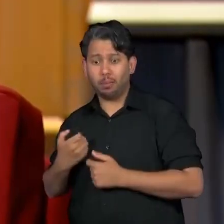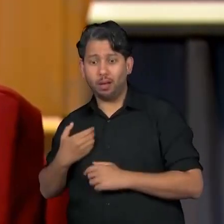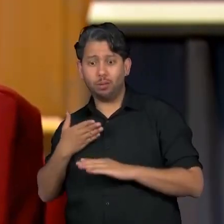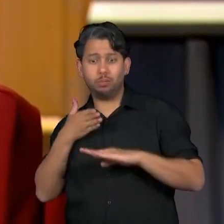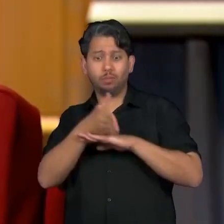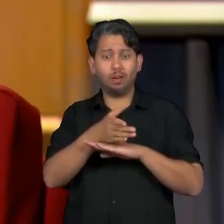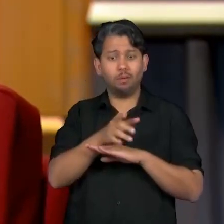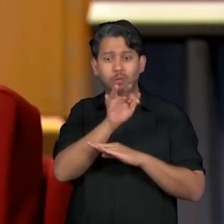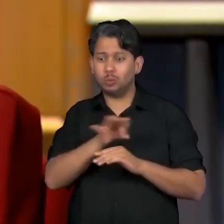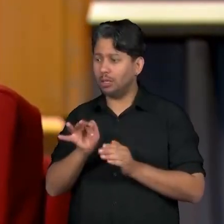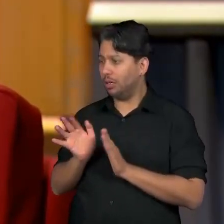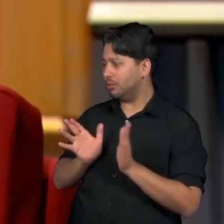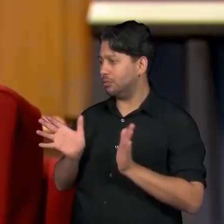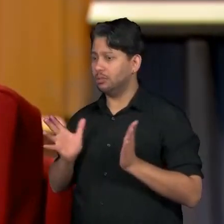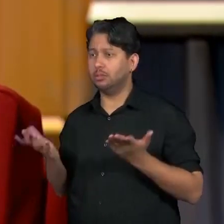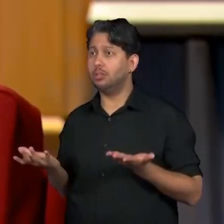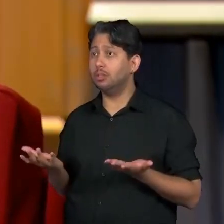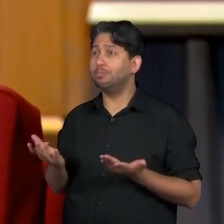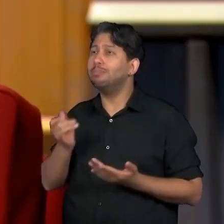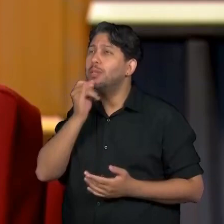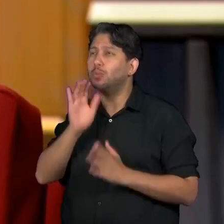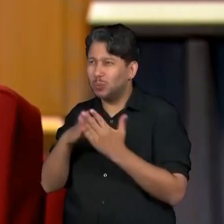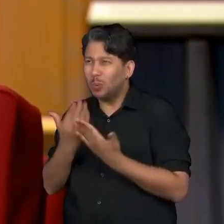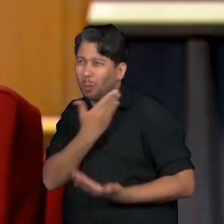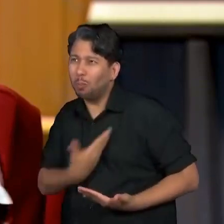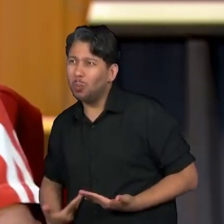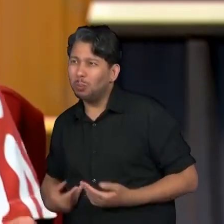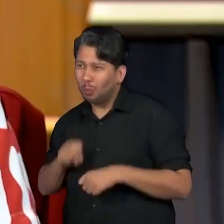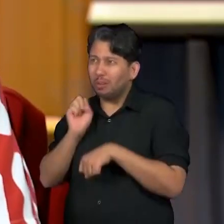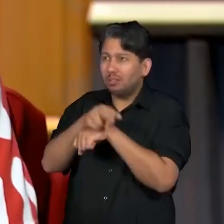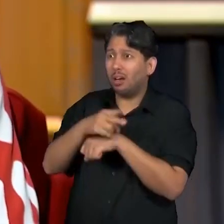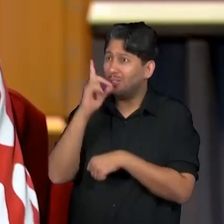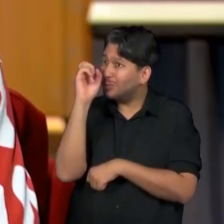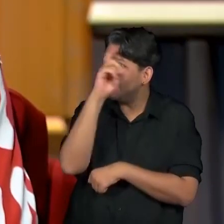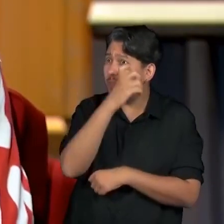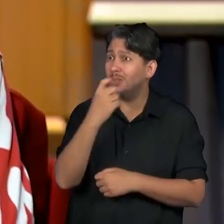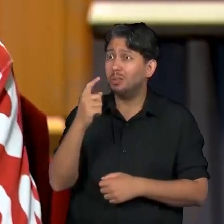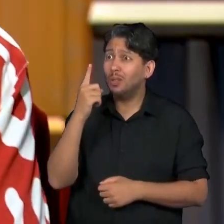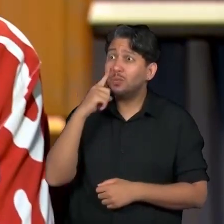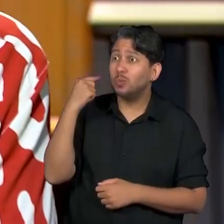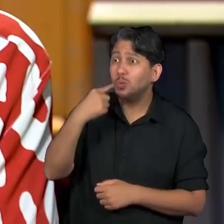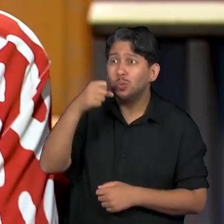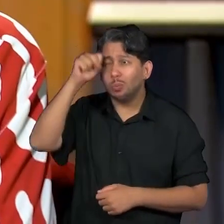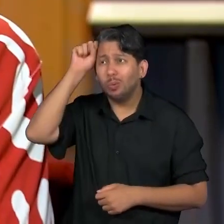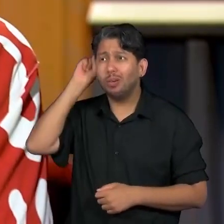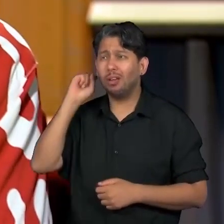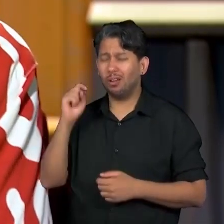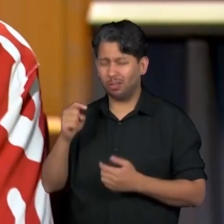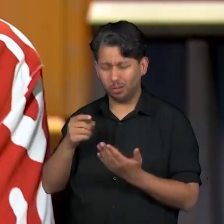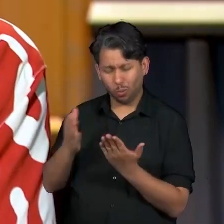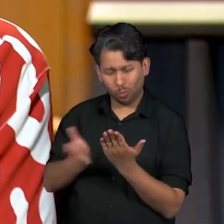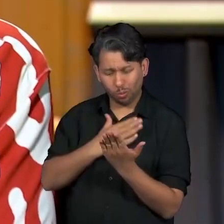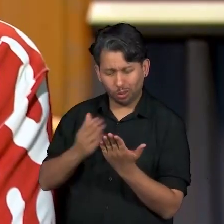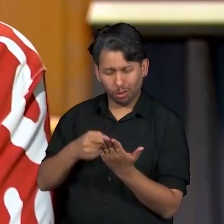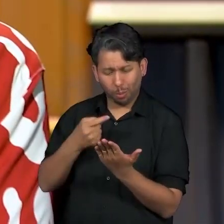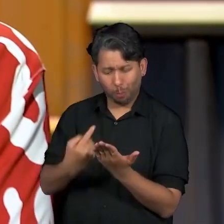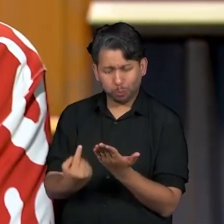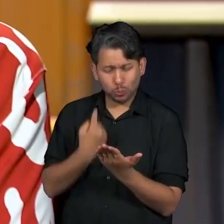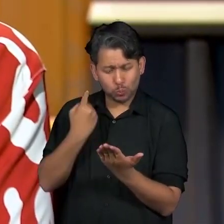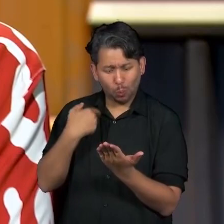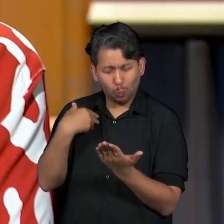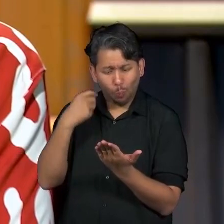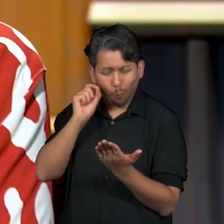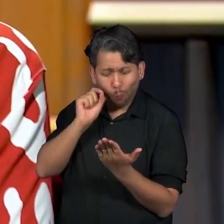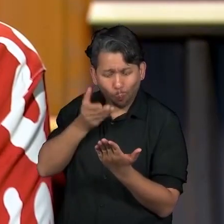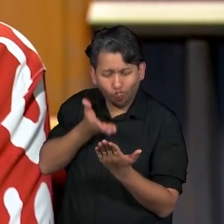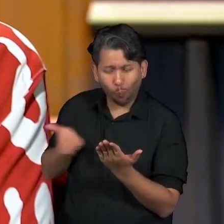pessoa que vem às vezes de escola pública dificílima você chega no vestibular você fala o que é que ele está me perguntando eh então